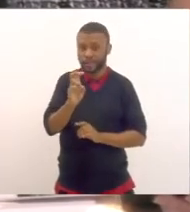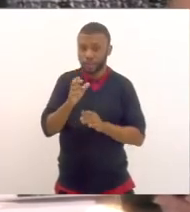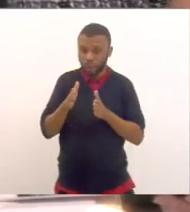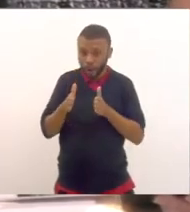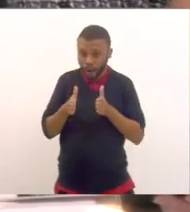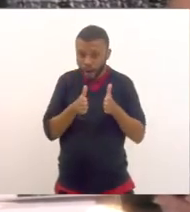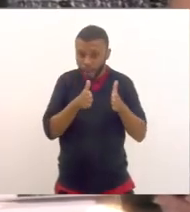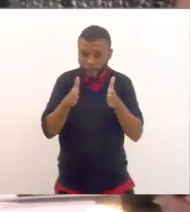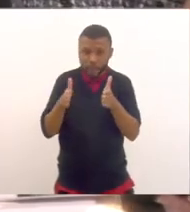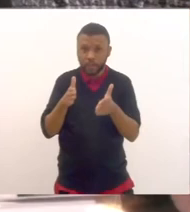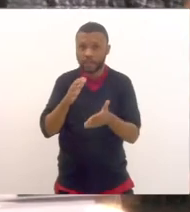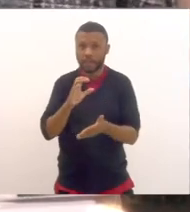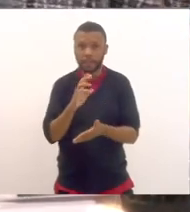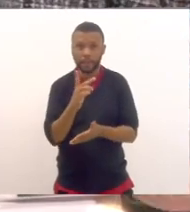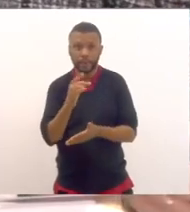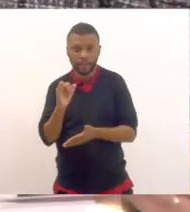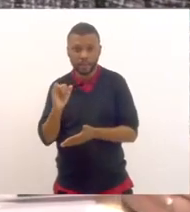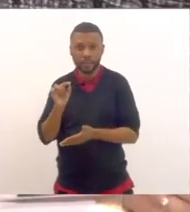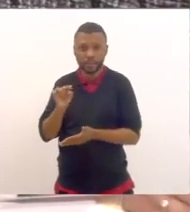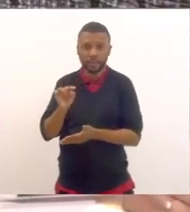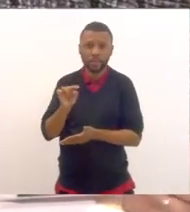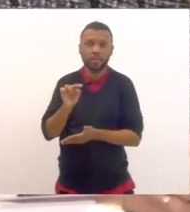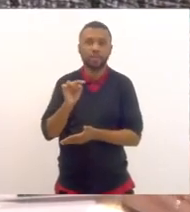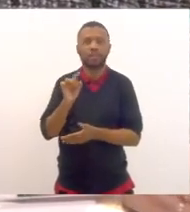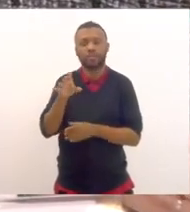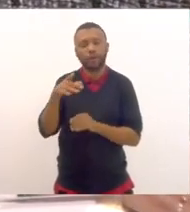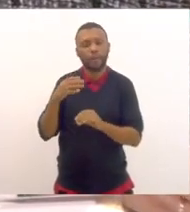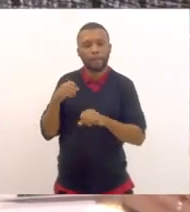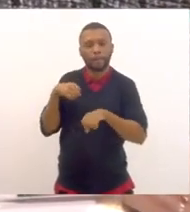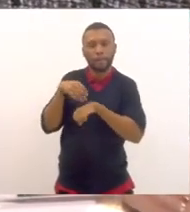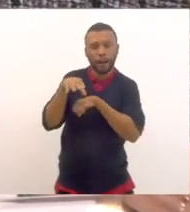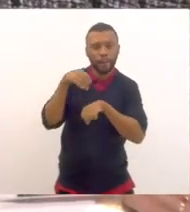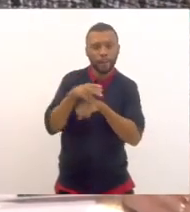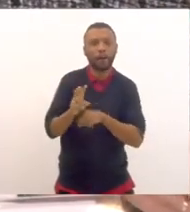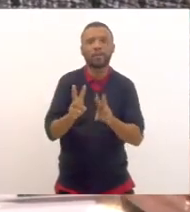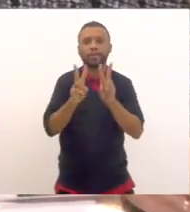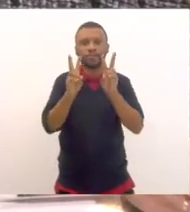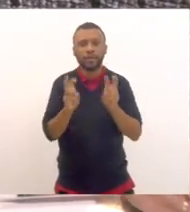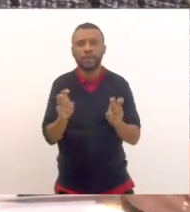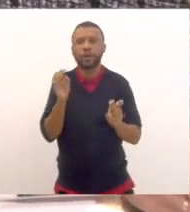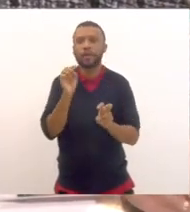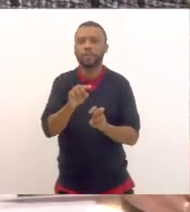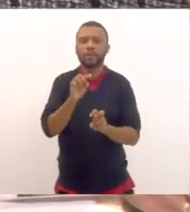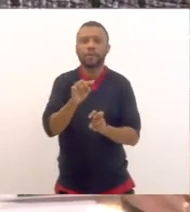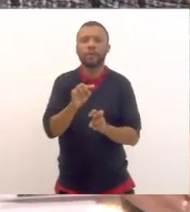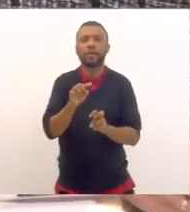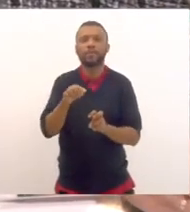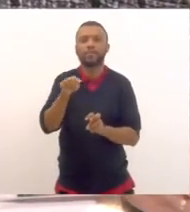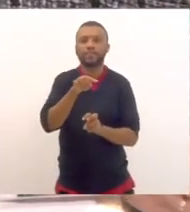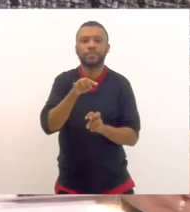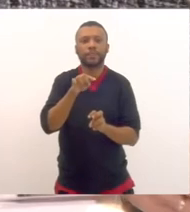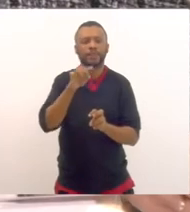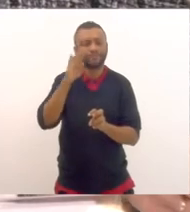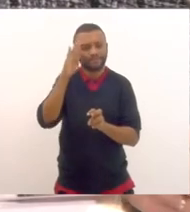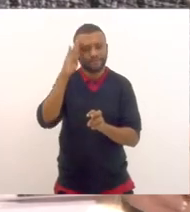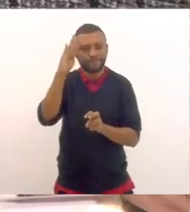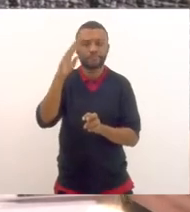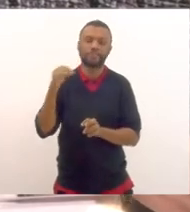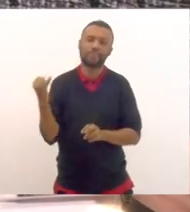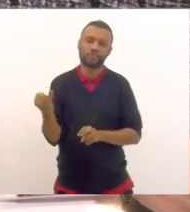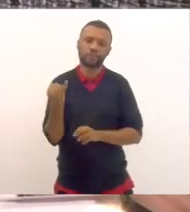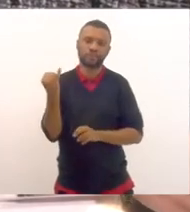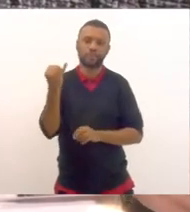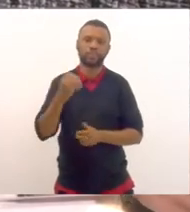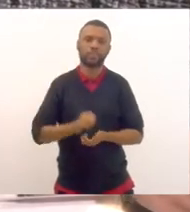CPI eu vou lhe passar porque eu sei que também é um tema que o senhor da máxima relevância